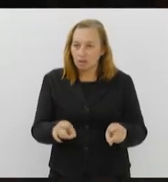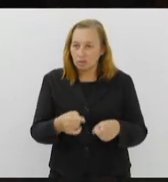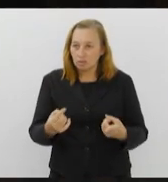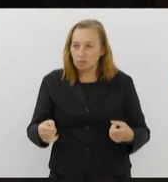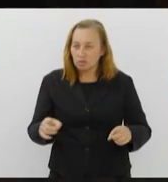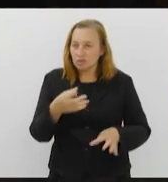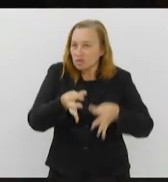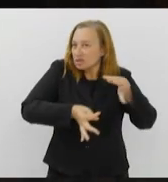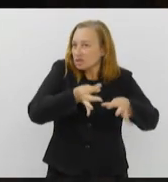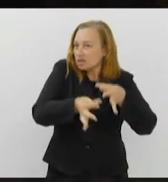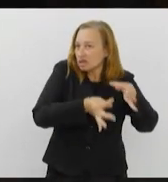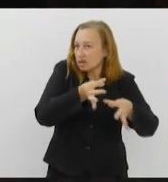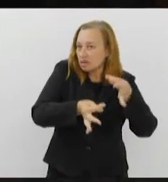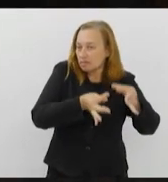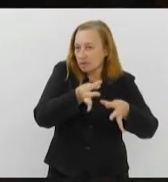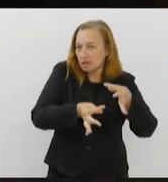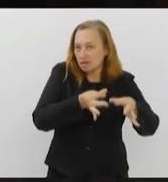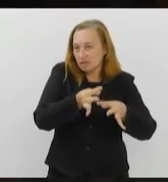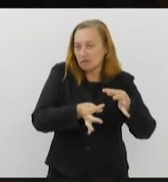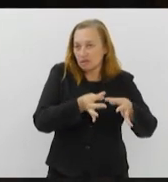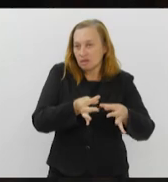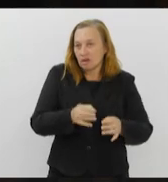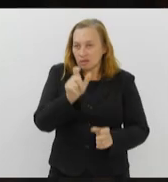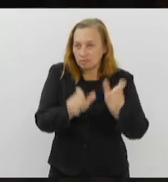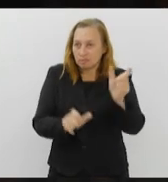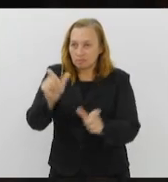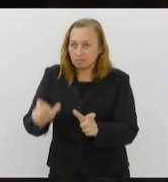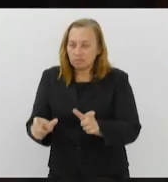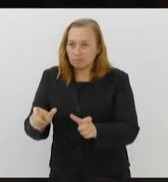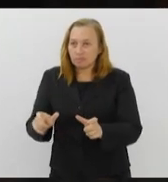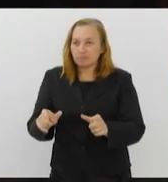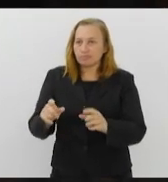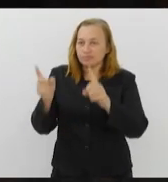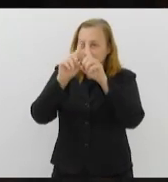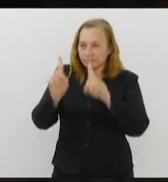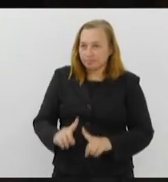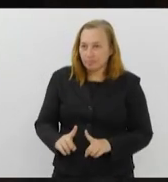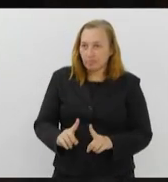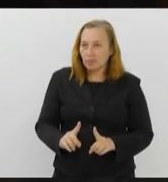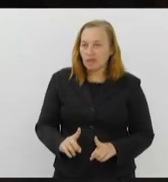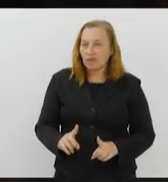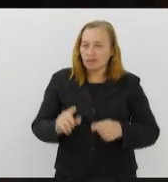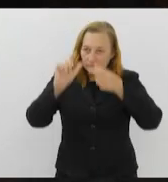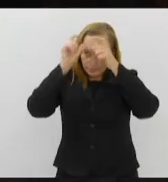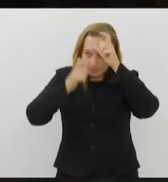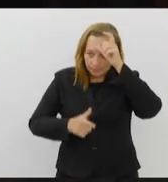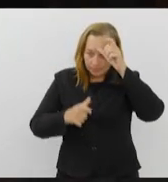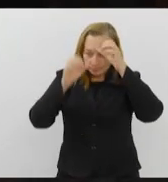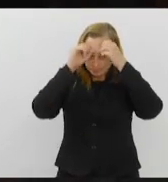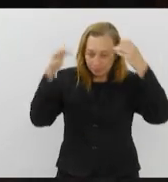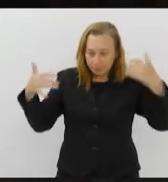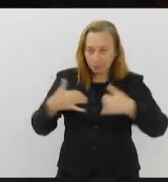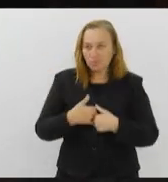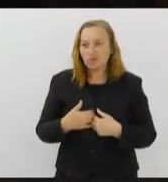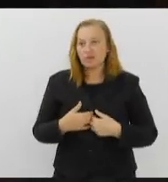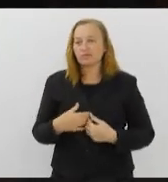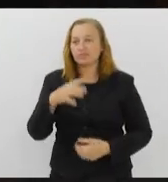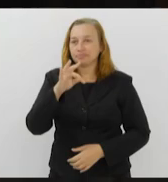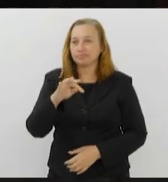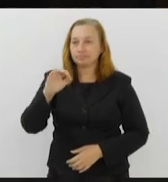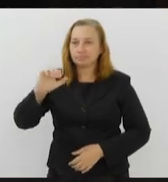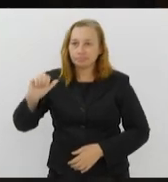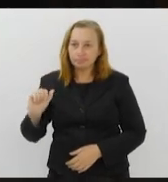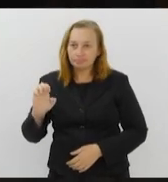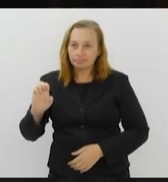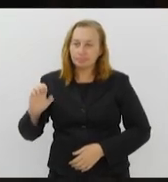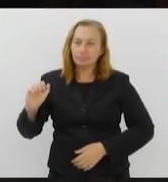como tratamento terapêutico complementar de pessoas com deficiência, síndrome do transtorno do espectro autista, TEA, na forma que